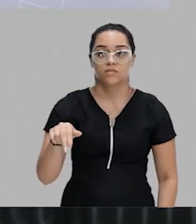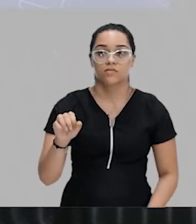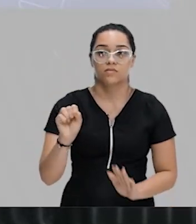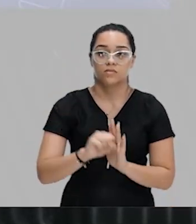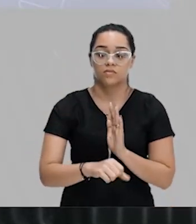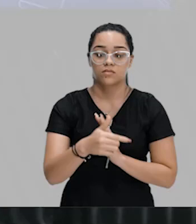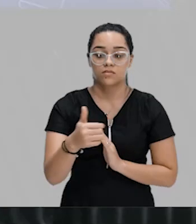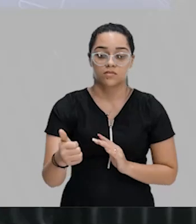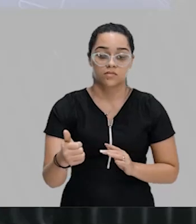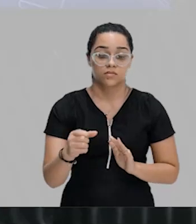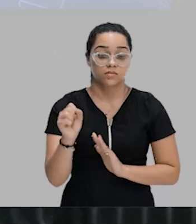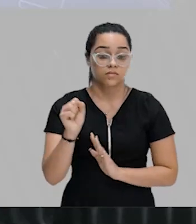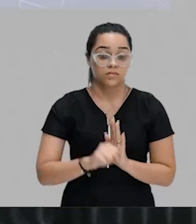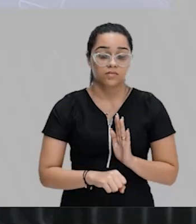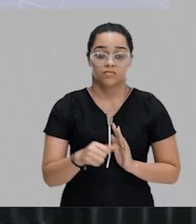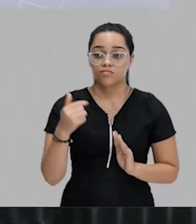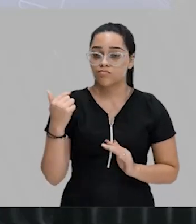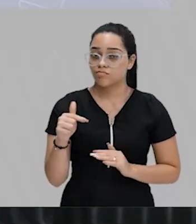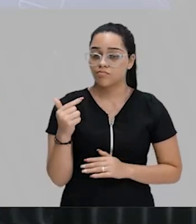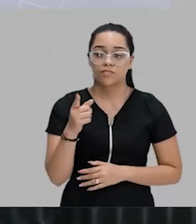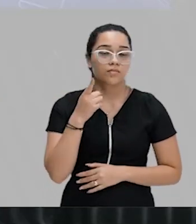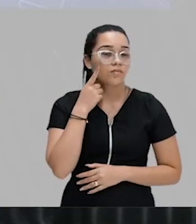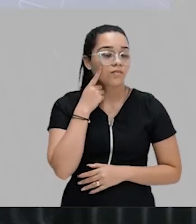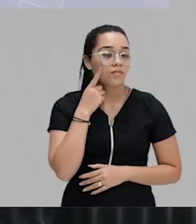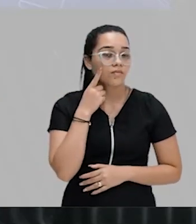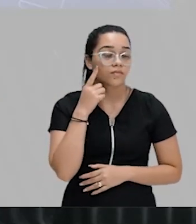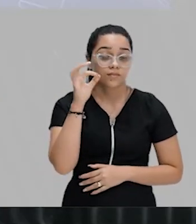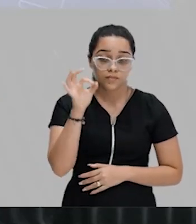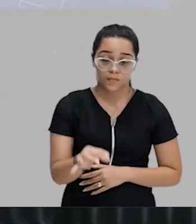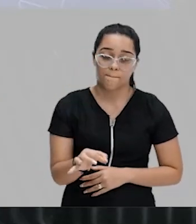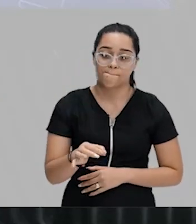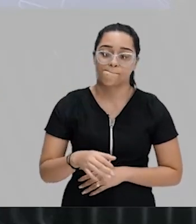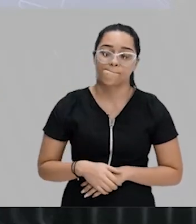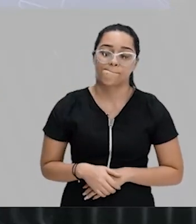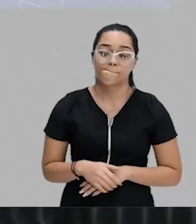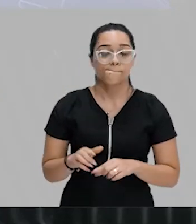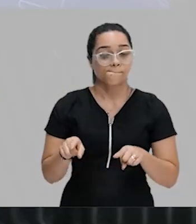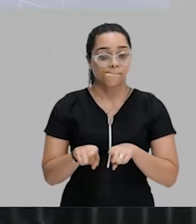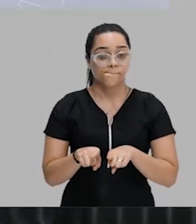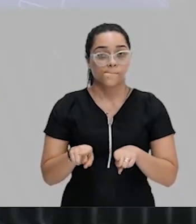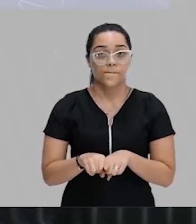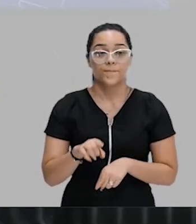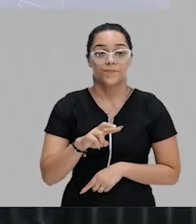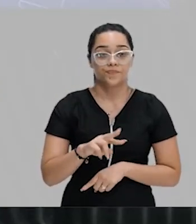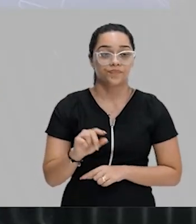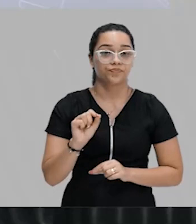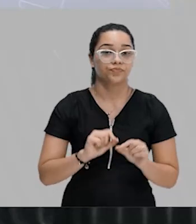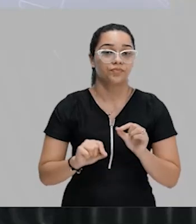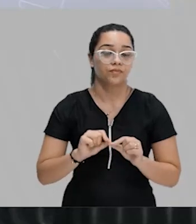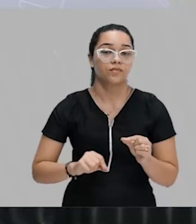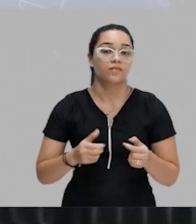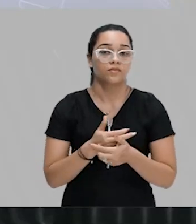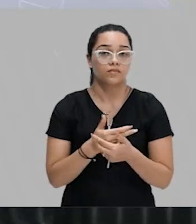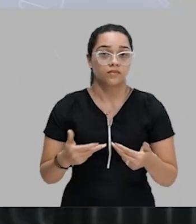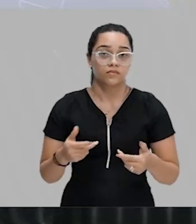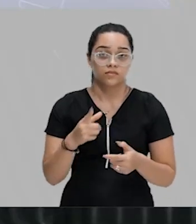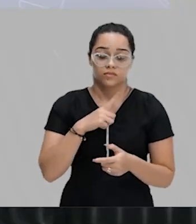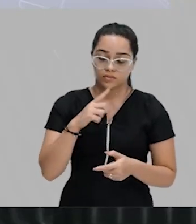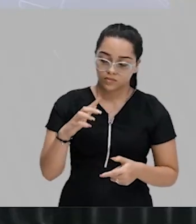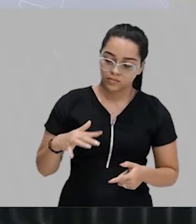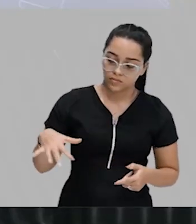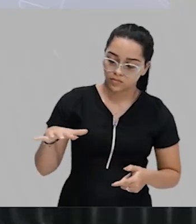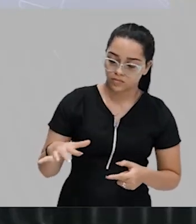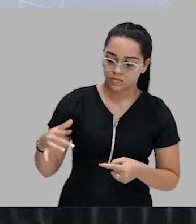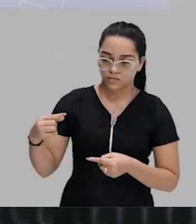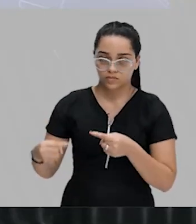século das incertezas. E essas incertezas iremos notabilizar tanto no campo